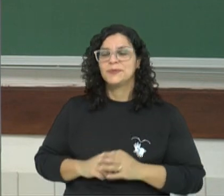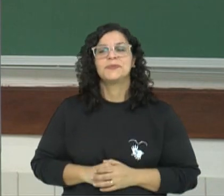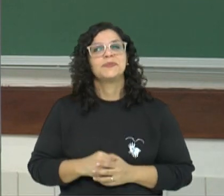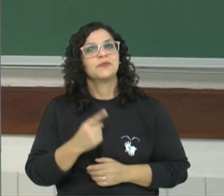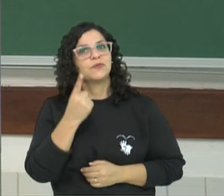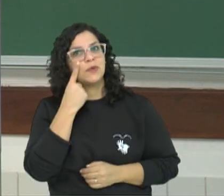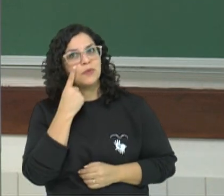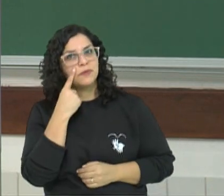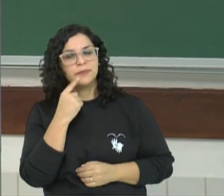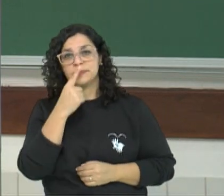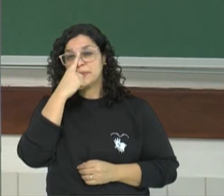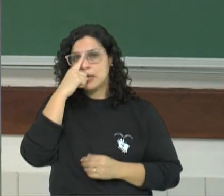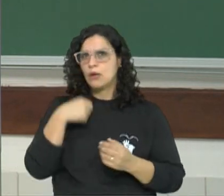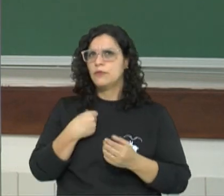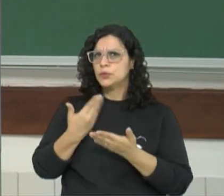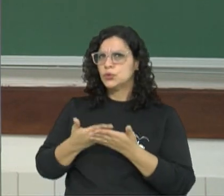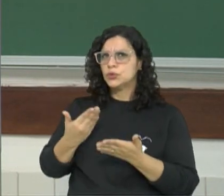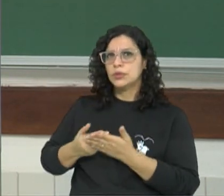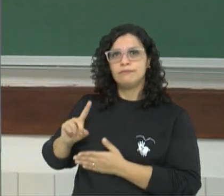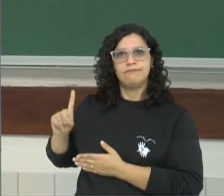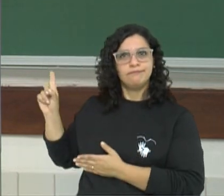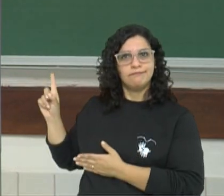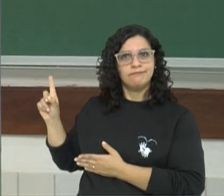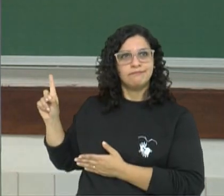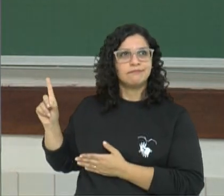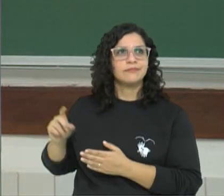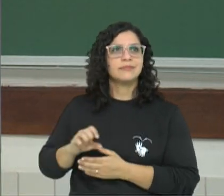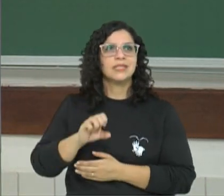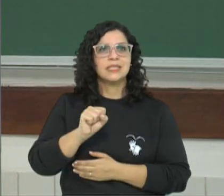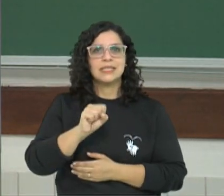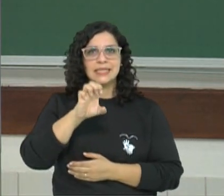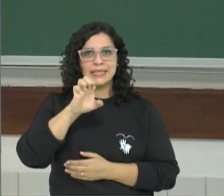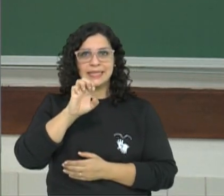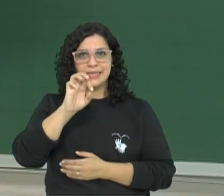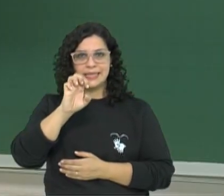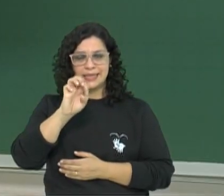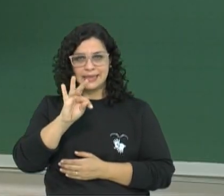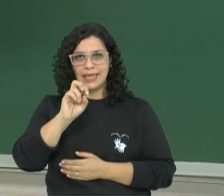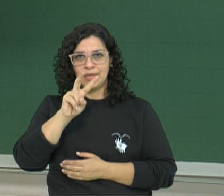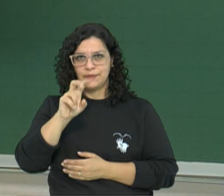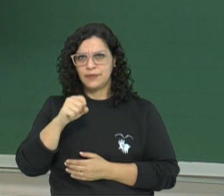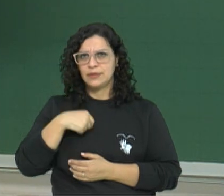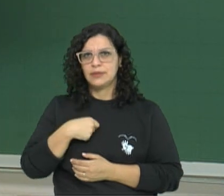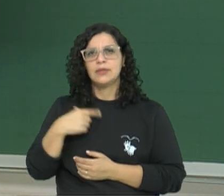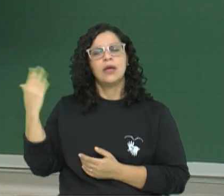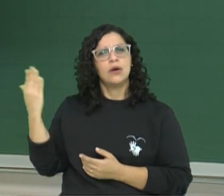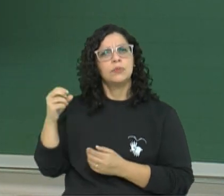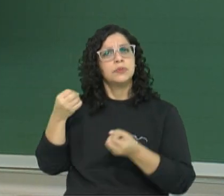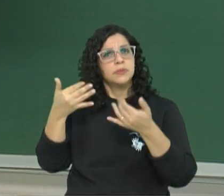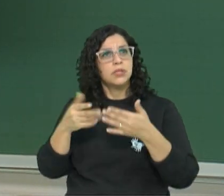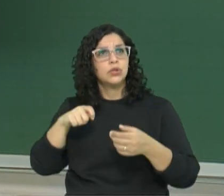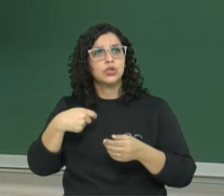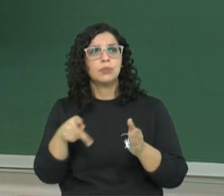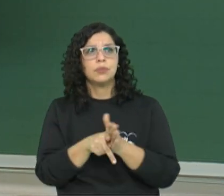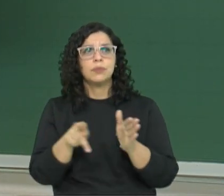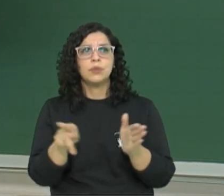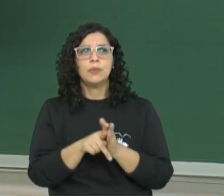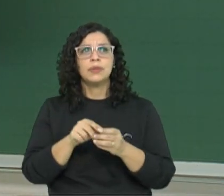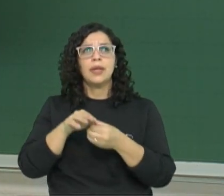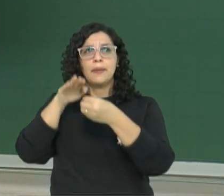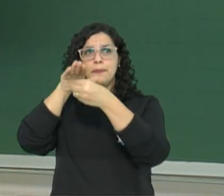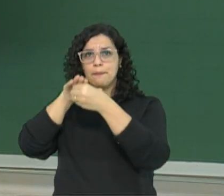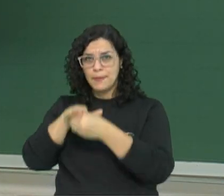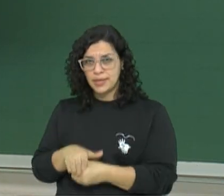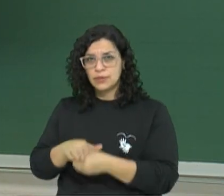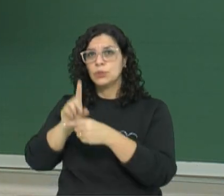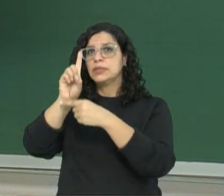Meus queridos, então, vamos trabalhar um pouquinho aqui sobre o teorema de Stevens. Para poder falar sobre ele, nós precisamos falar um pouquinho sobre densidade de pressão que vocês já